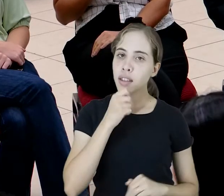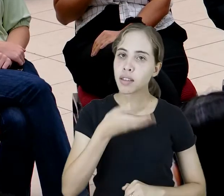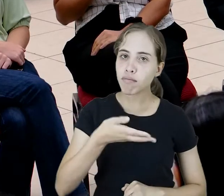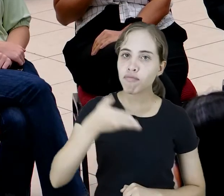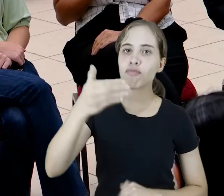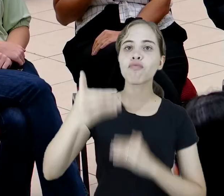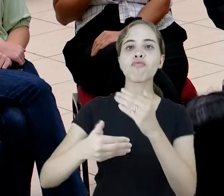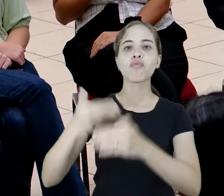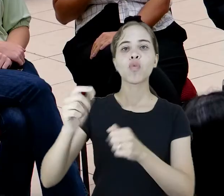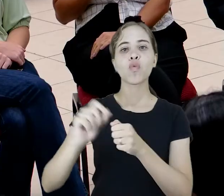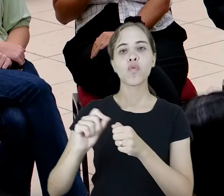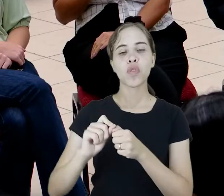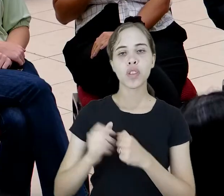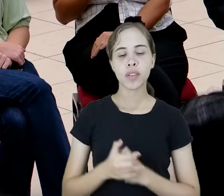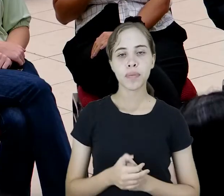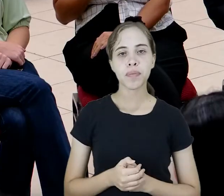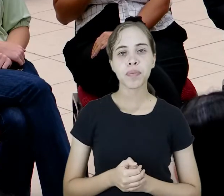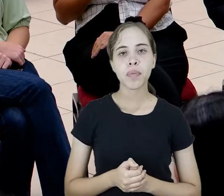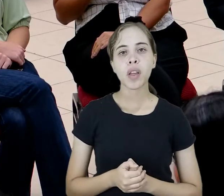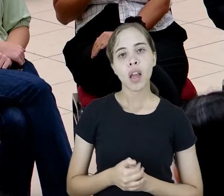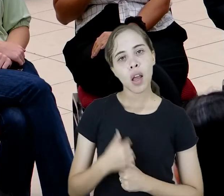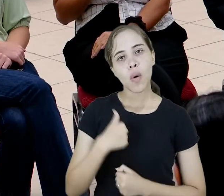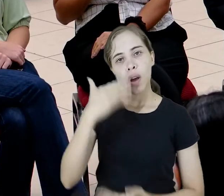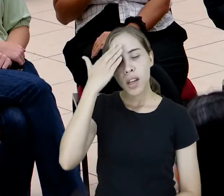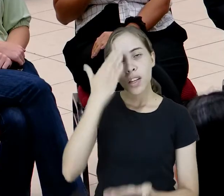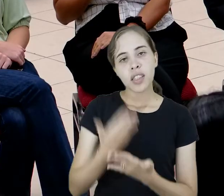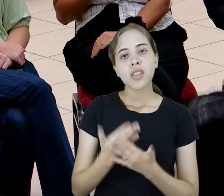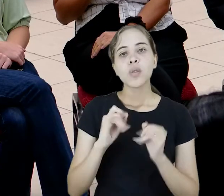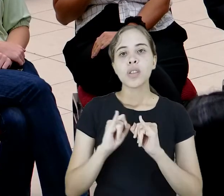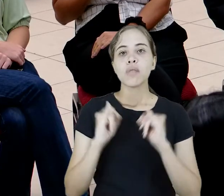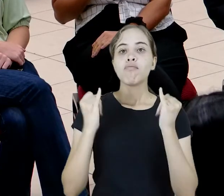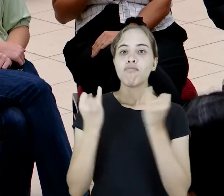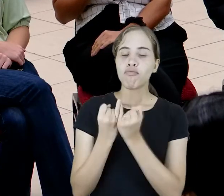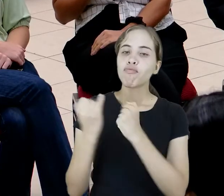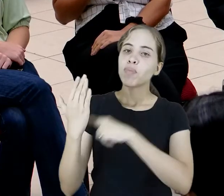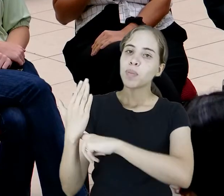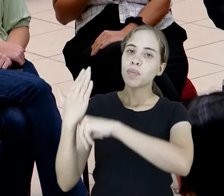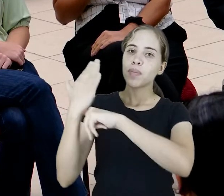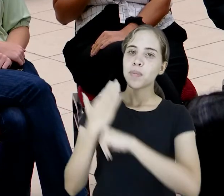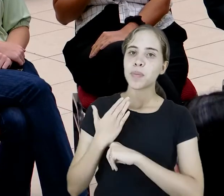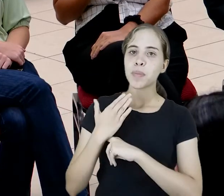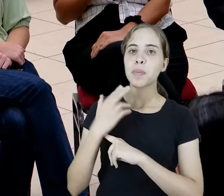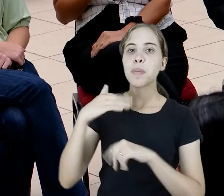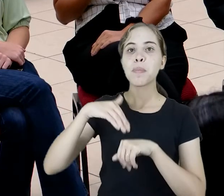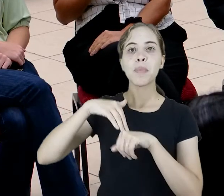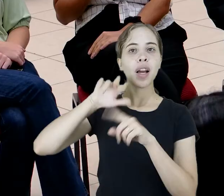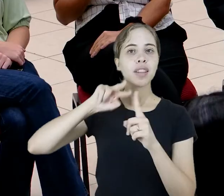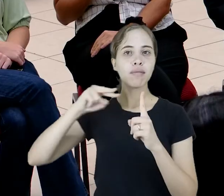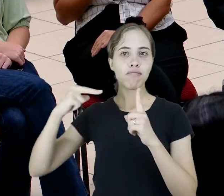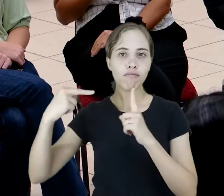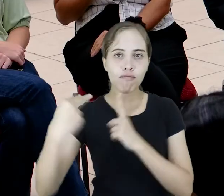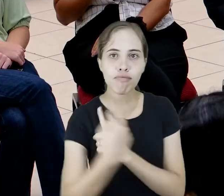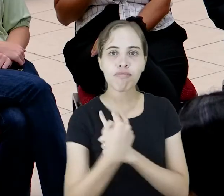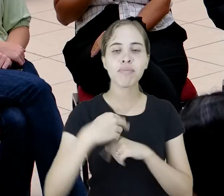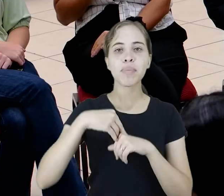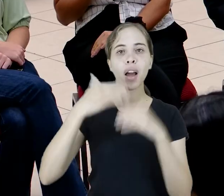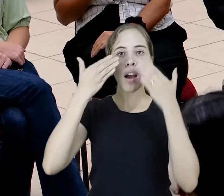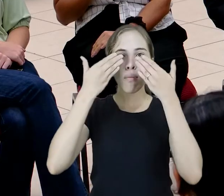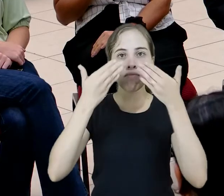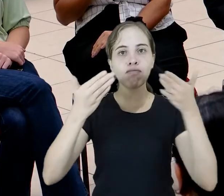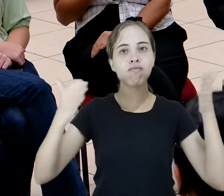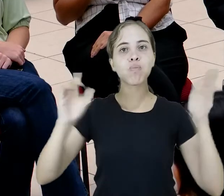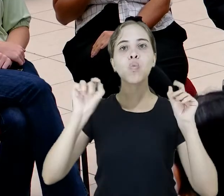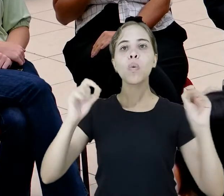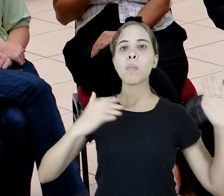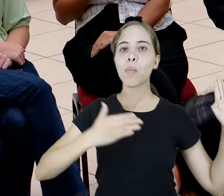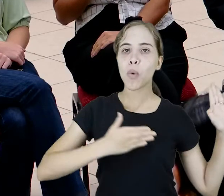preciso realizar. Então, acredito que o Instituto me ajudou a ter uma visão mais ampla das promessas que eu fiz com o